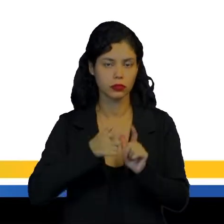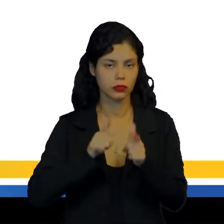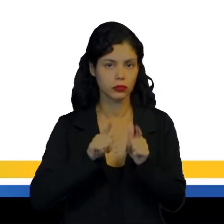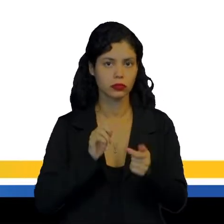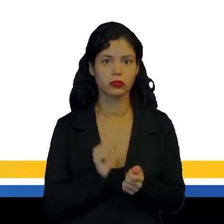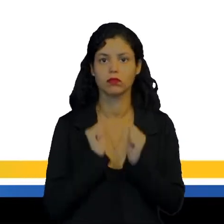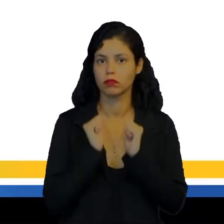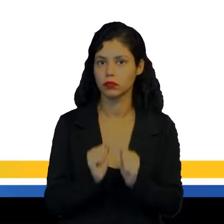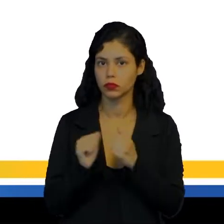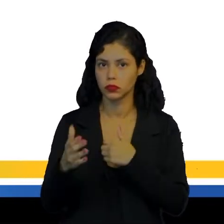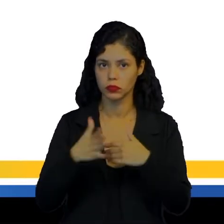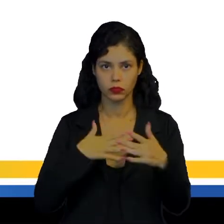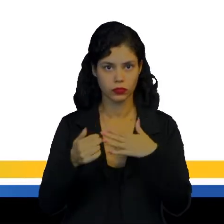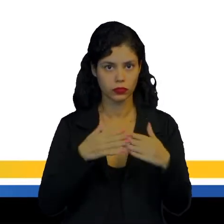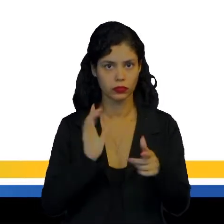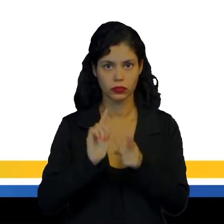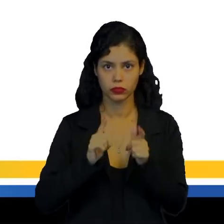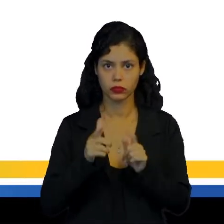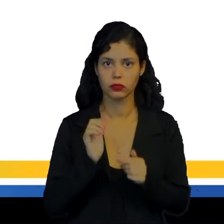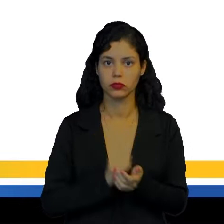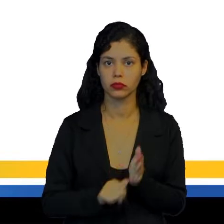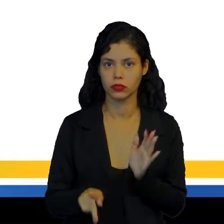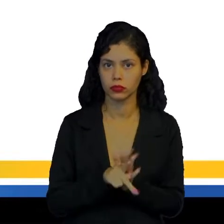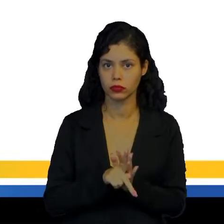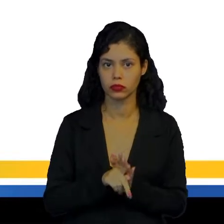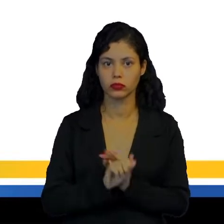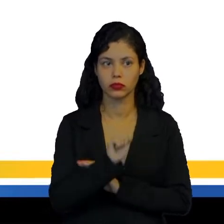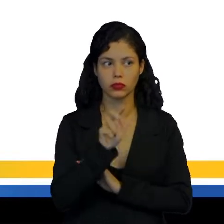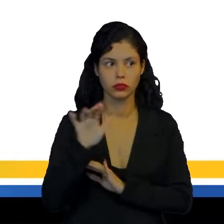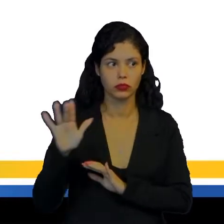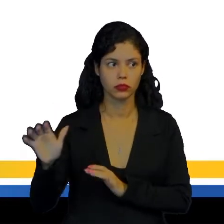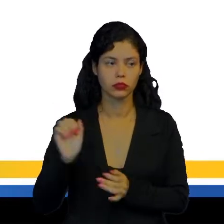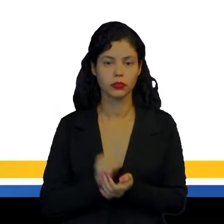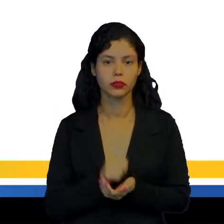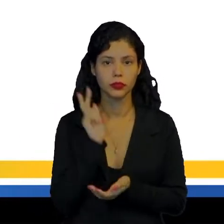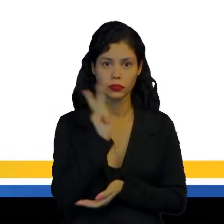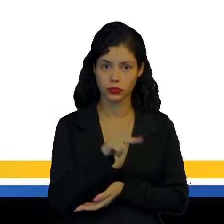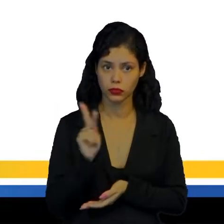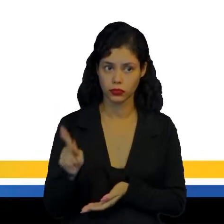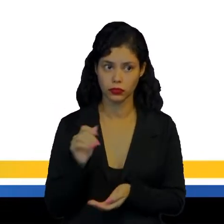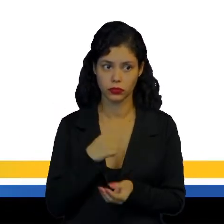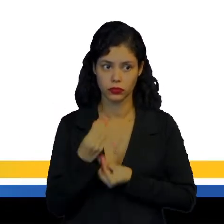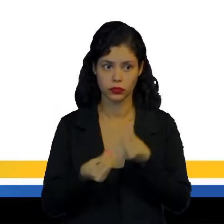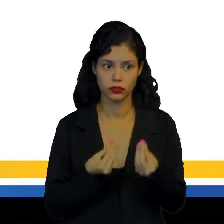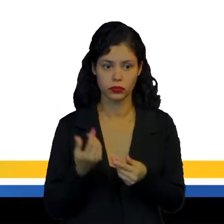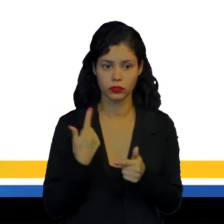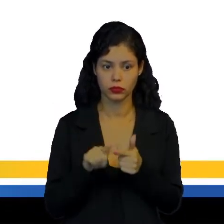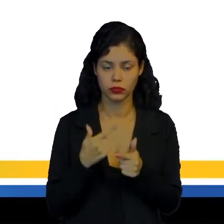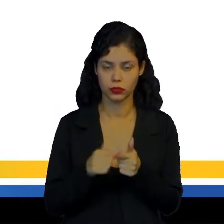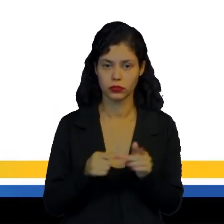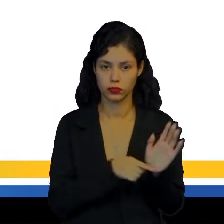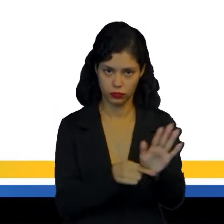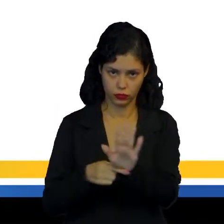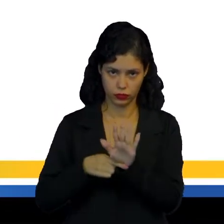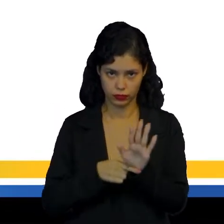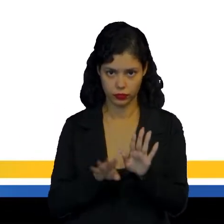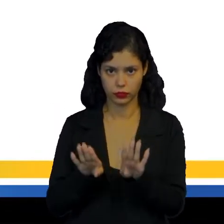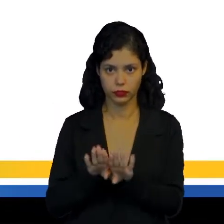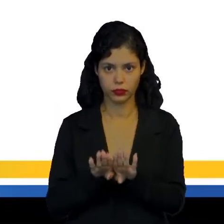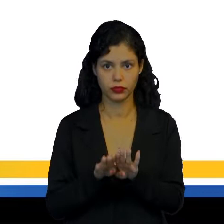letra, pode ser qualquer letra do alfabeto. Isso vai do professor ou da situação que está sendo